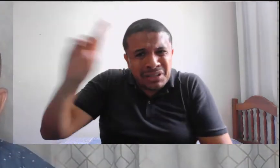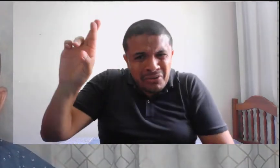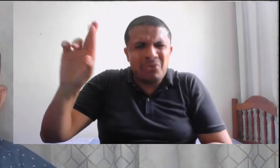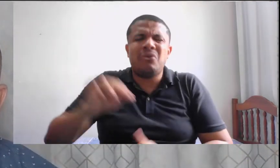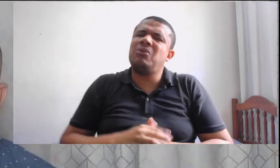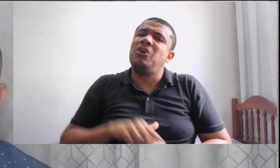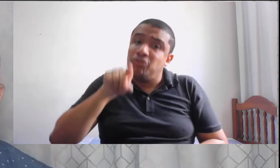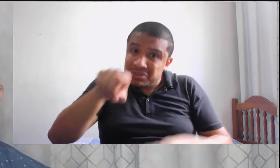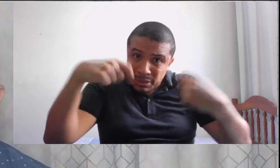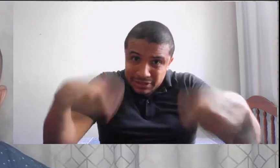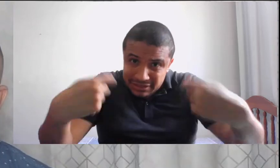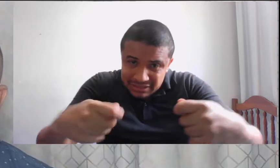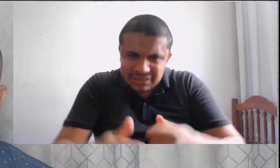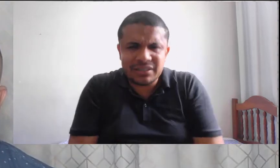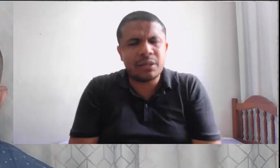Senhor, pai.